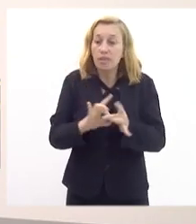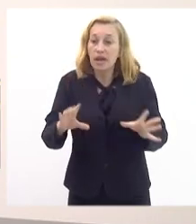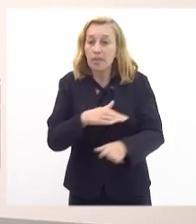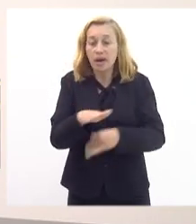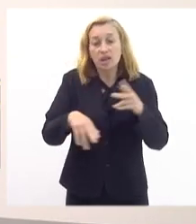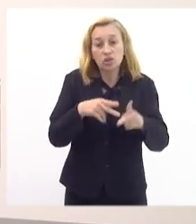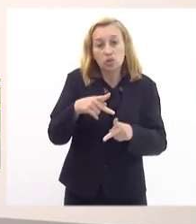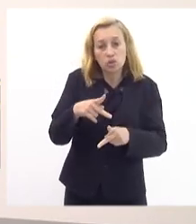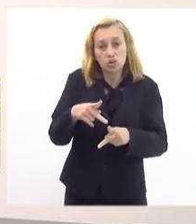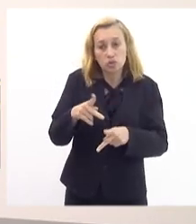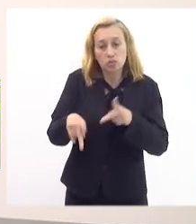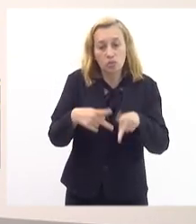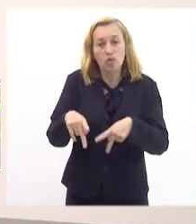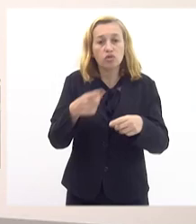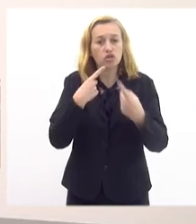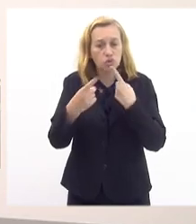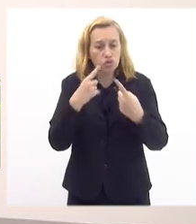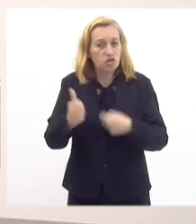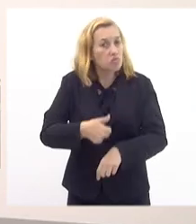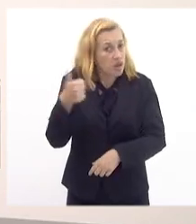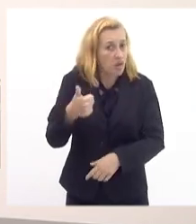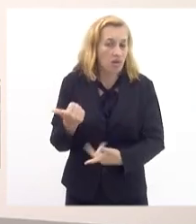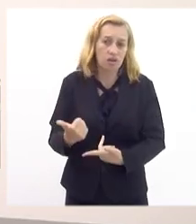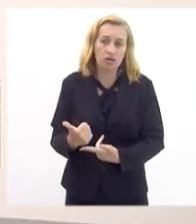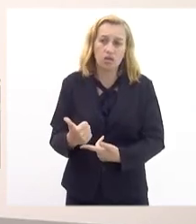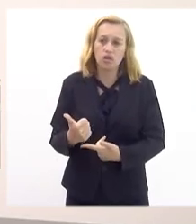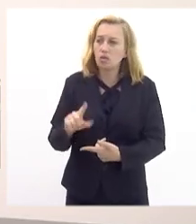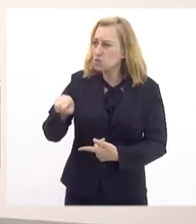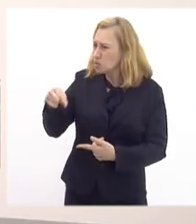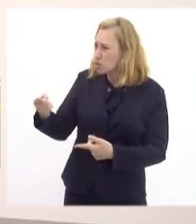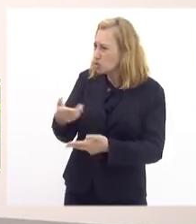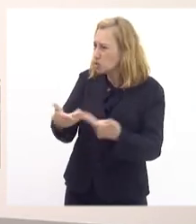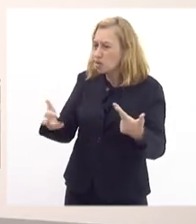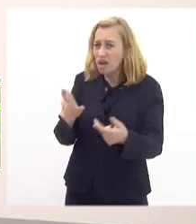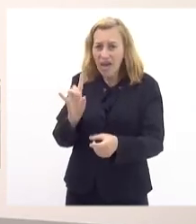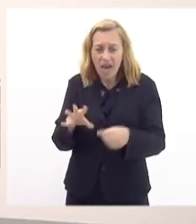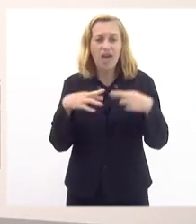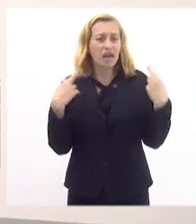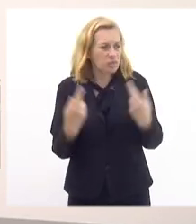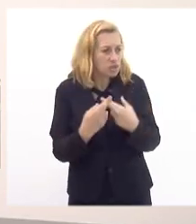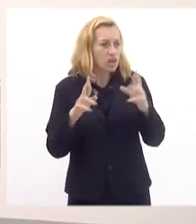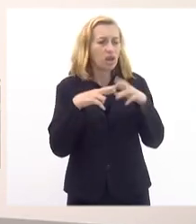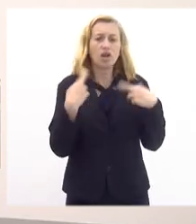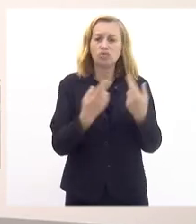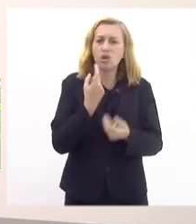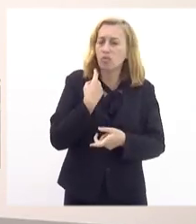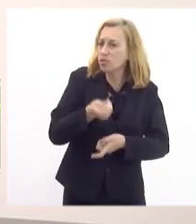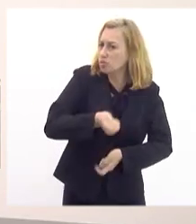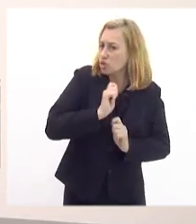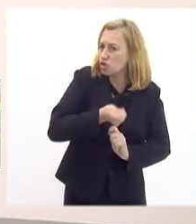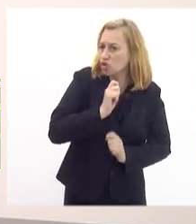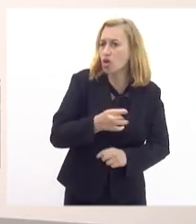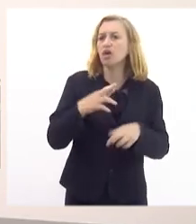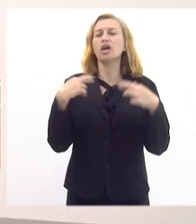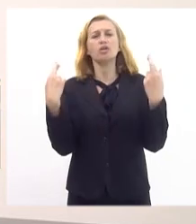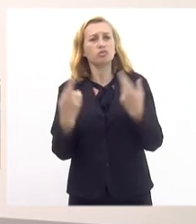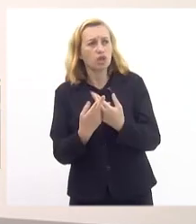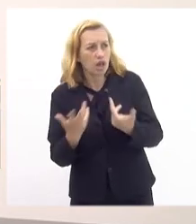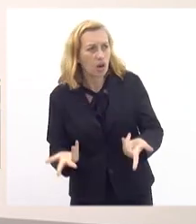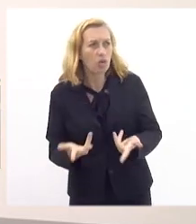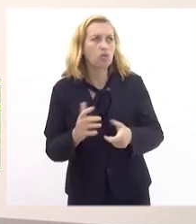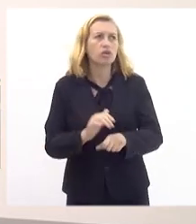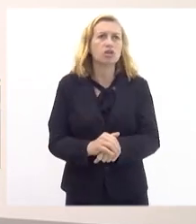é isso o resto é para reunião é reunião com o pescador é reunião com